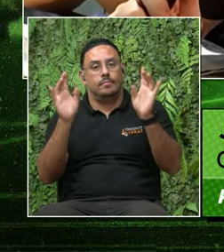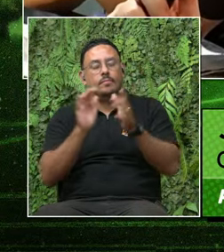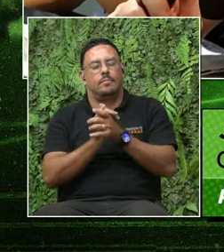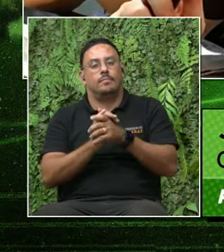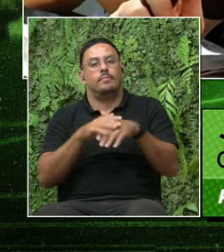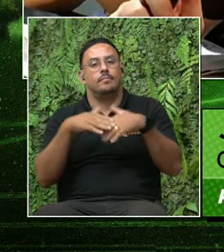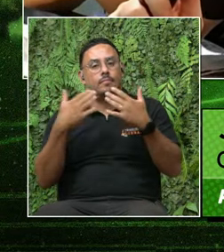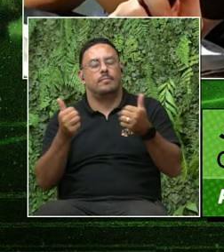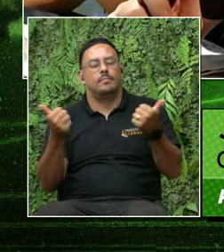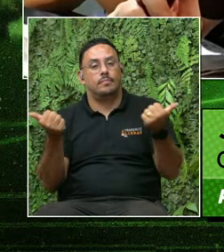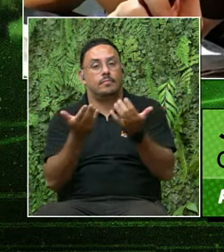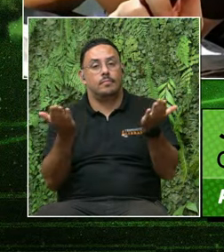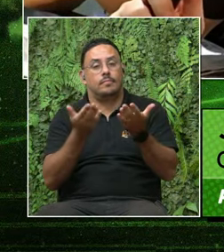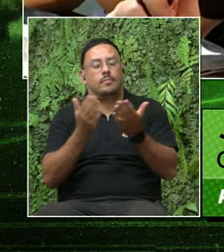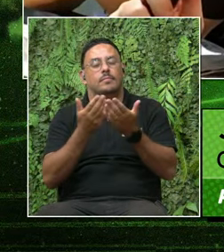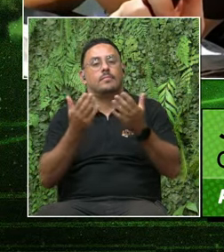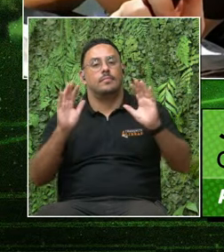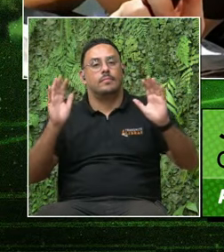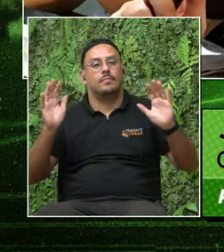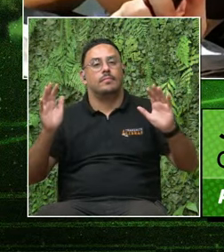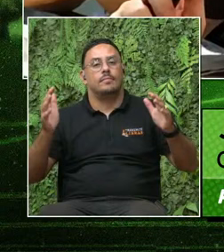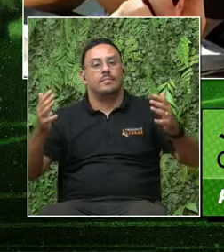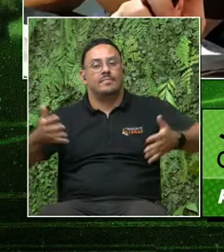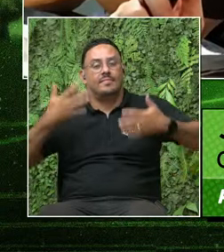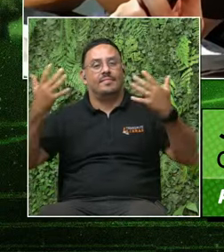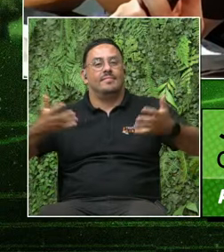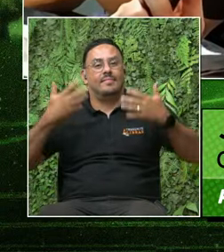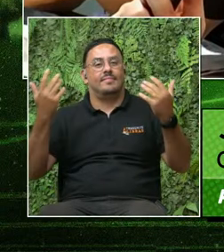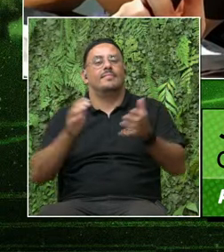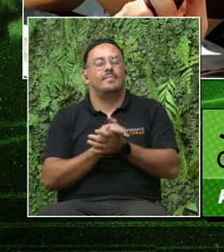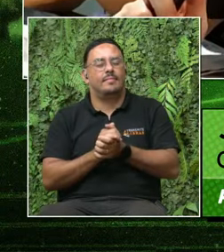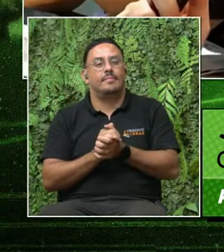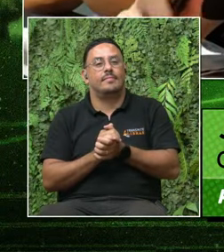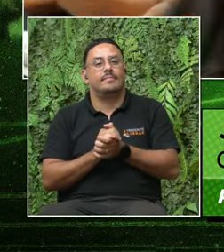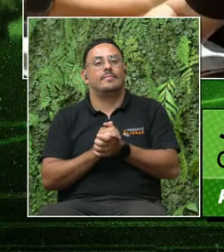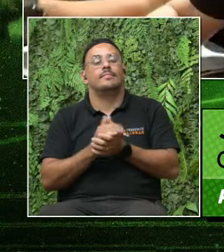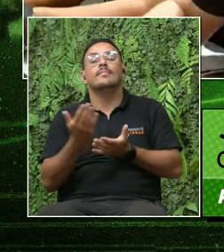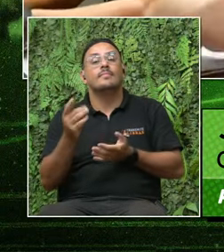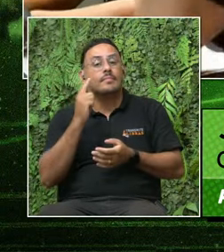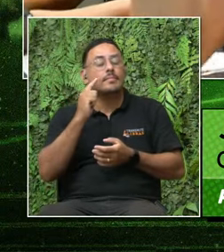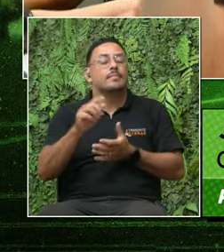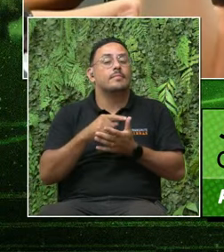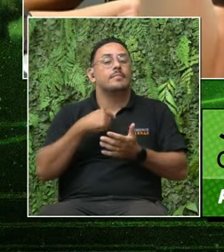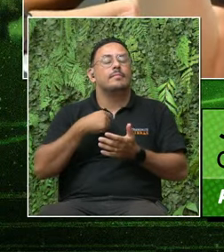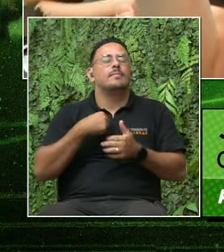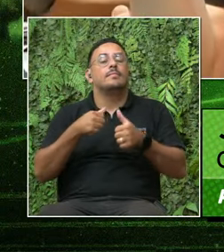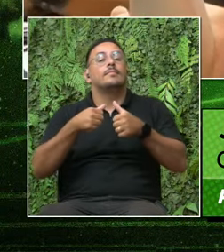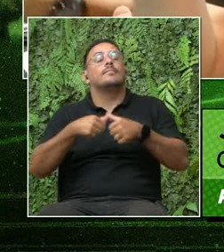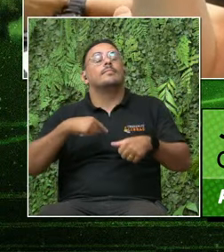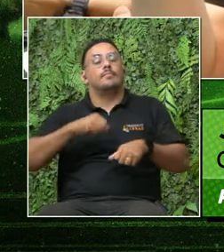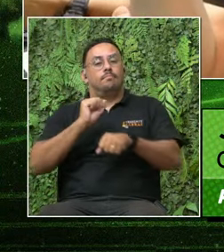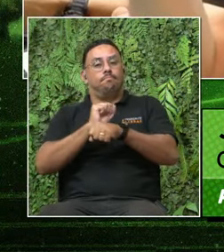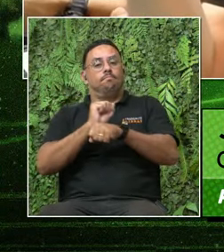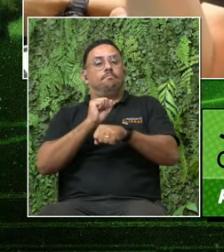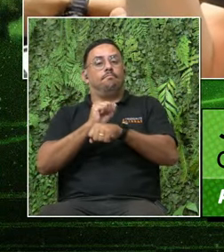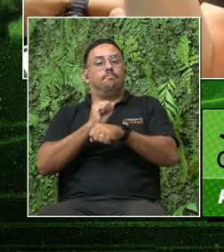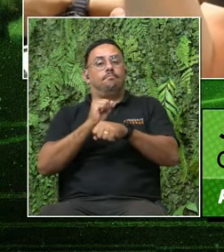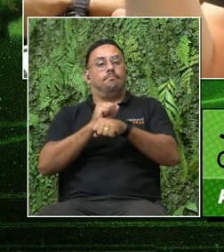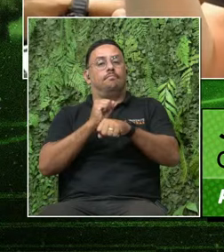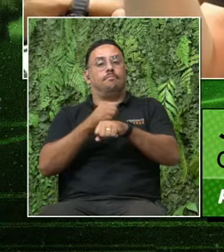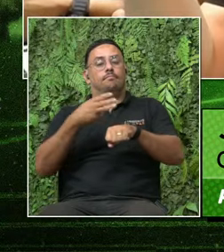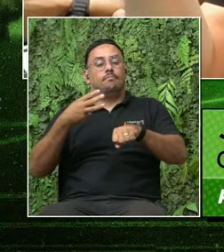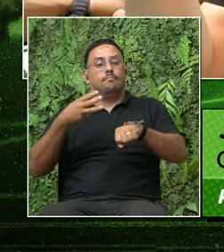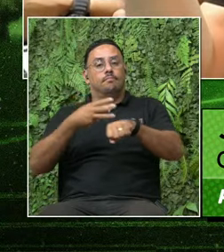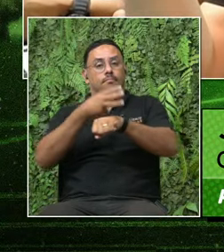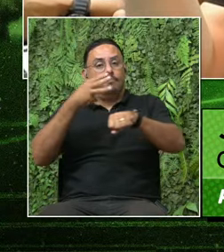mas deixa para lá agora é hora de comemorar madeirinha é nós Ô Gilbert Opa eu tô aqui esperando receber mensagem de algumas